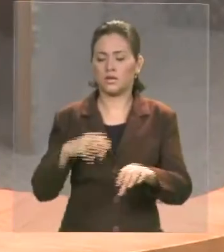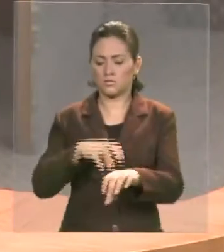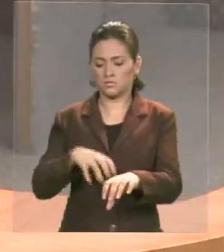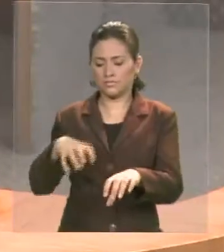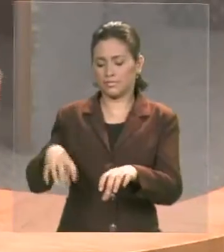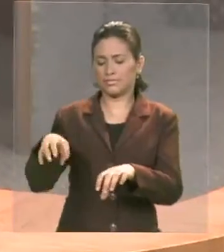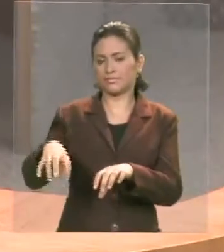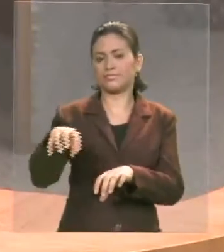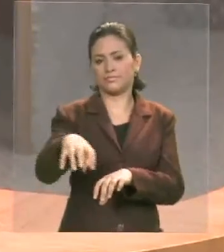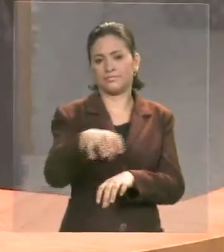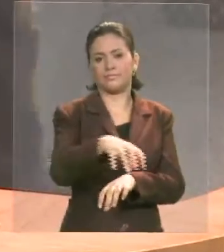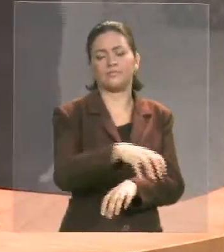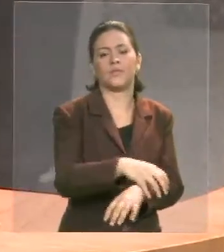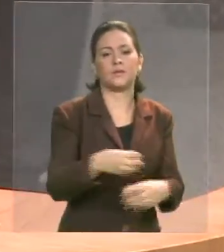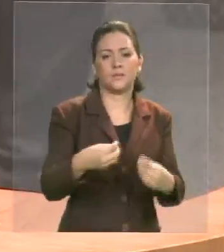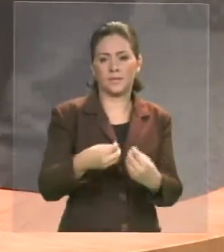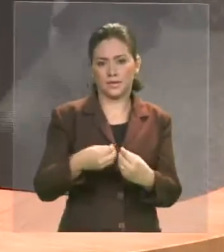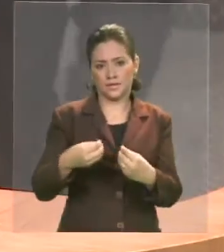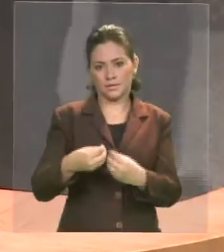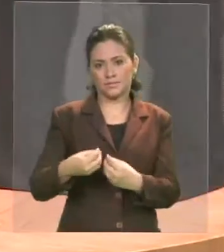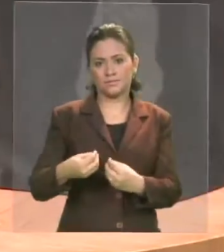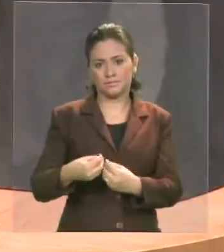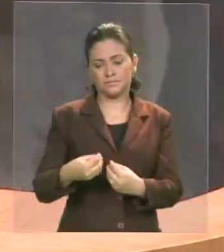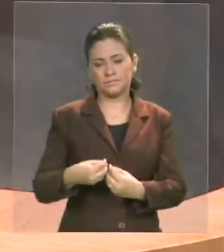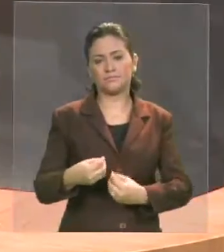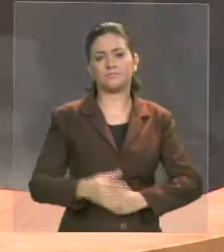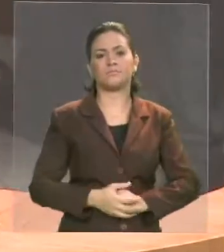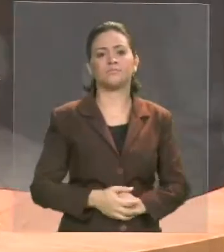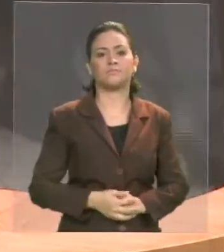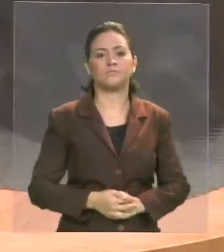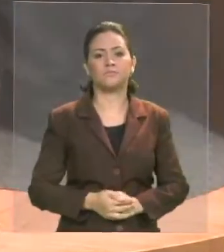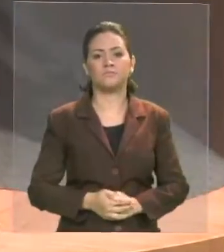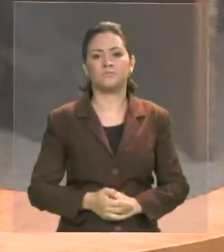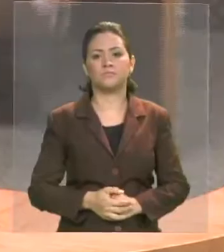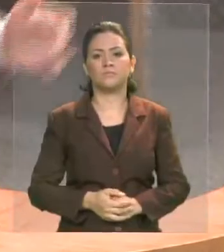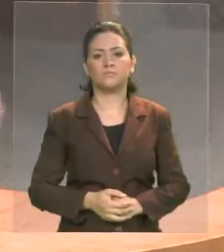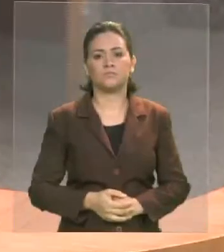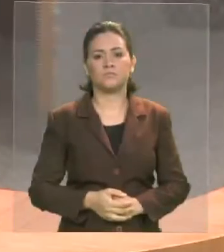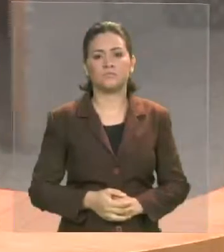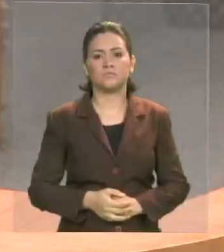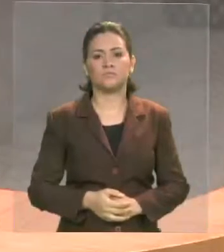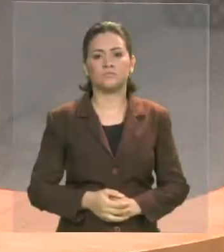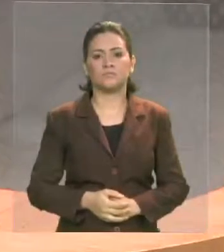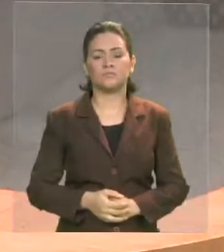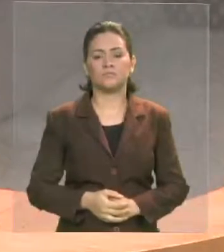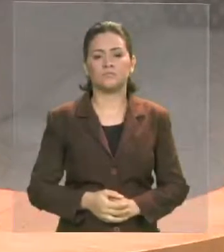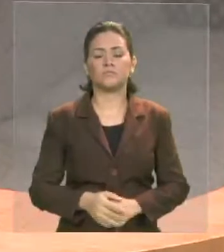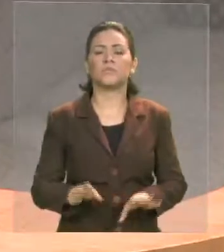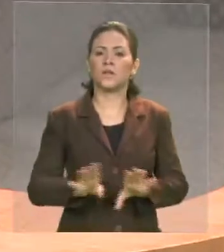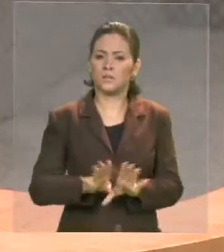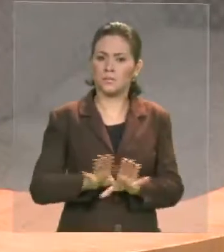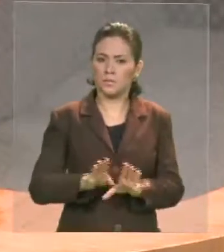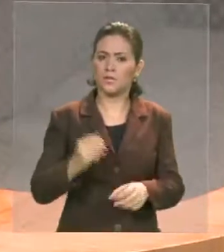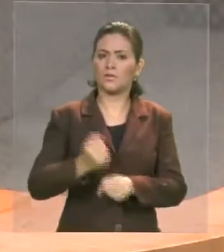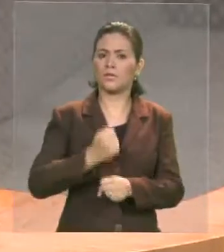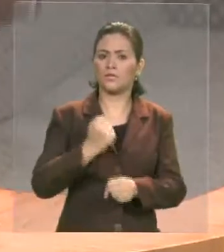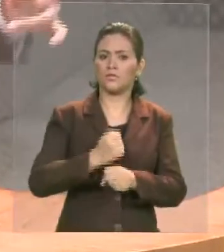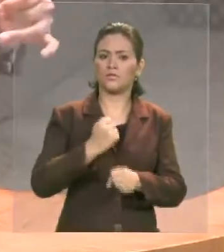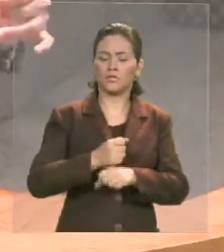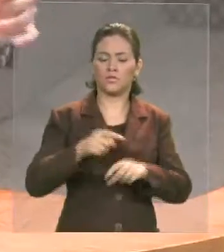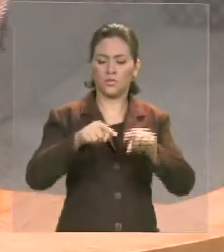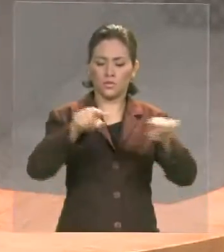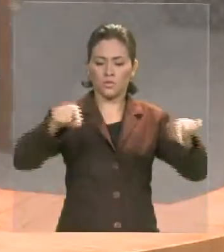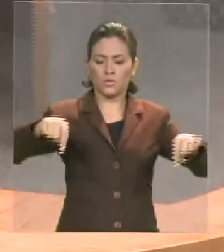parte do litoral ocidental maranhense. Além de várias quadras poliesportivas que já construiu